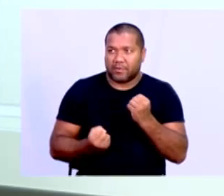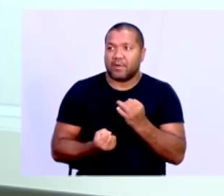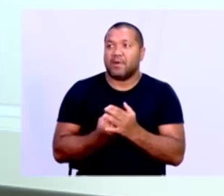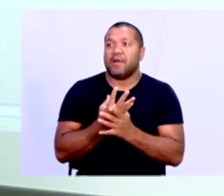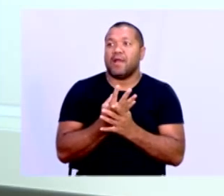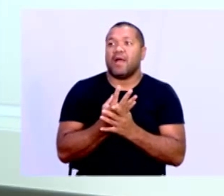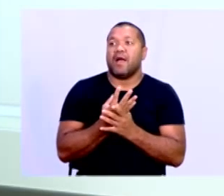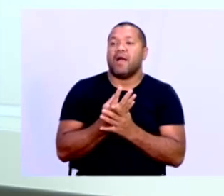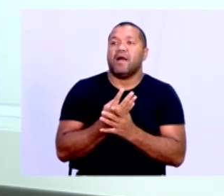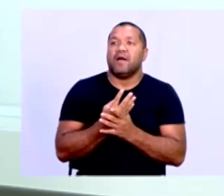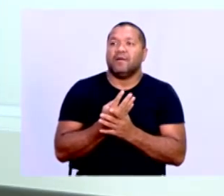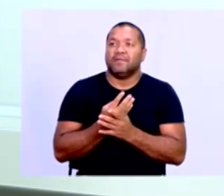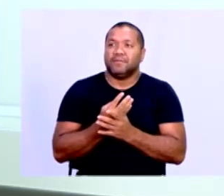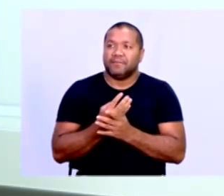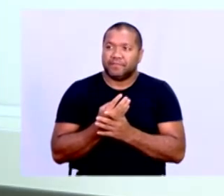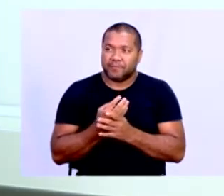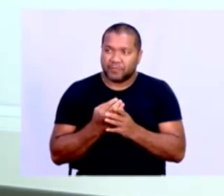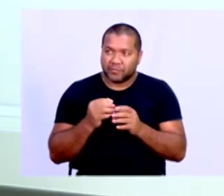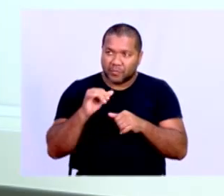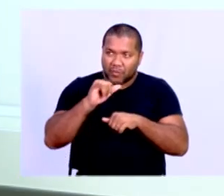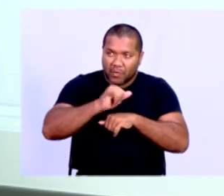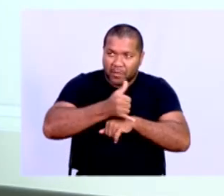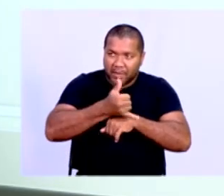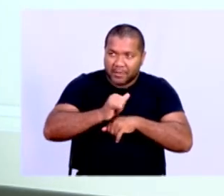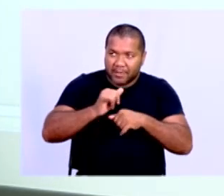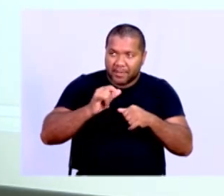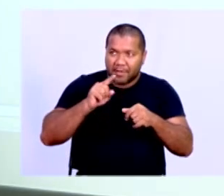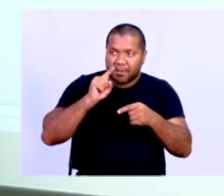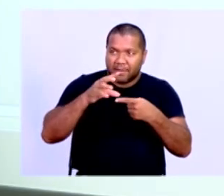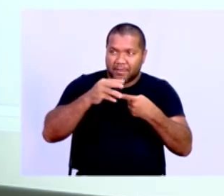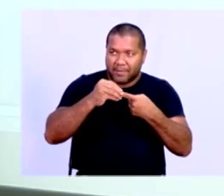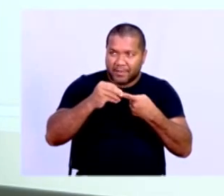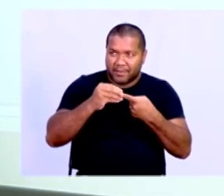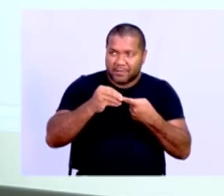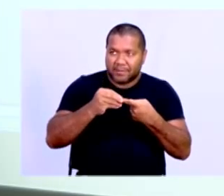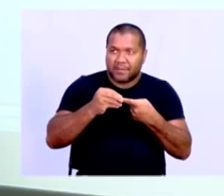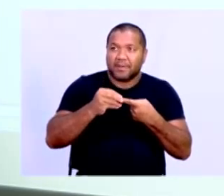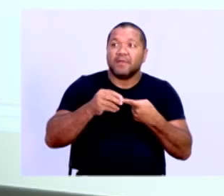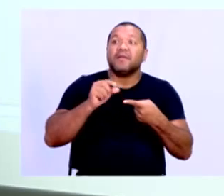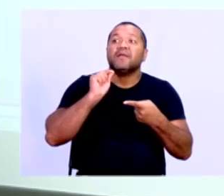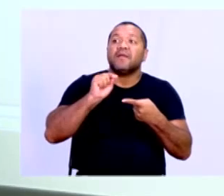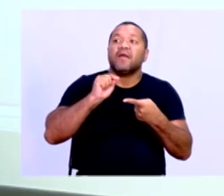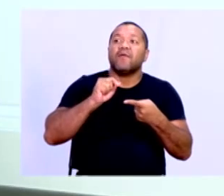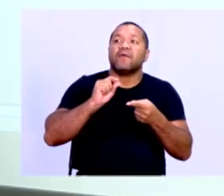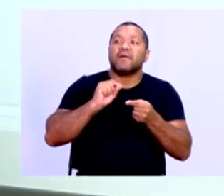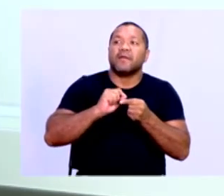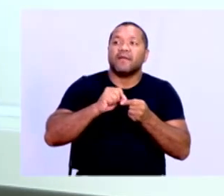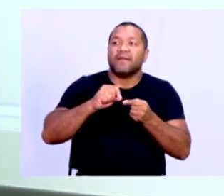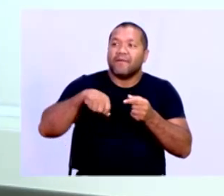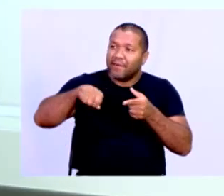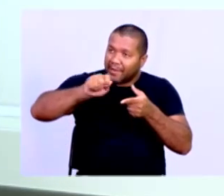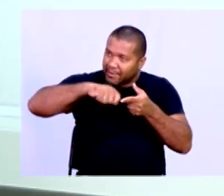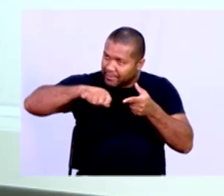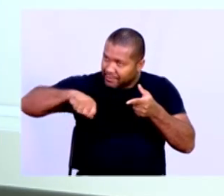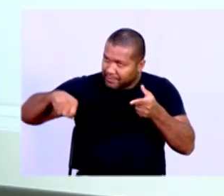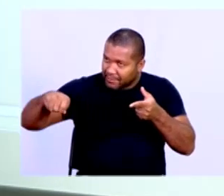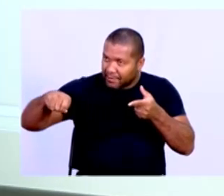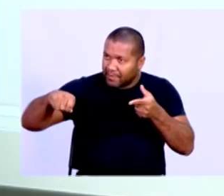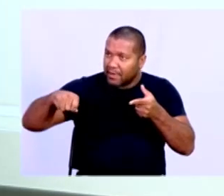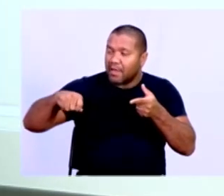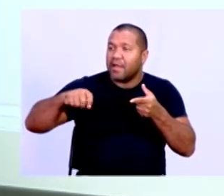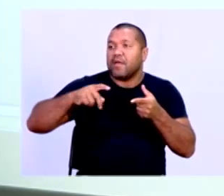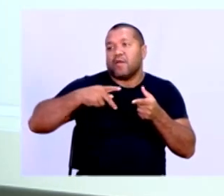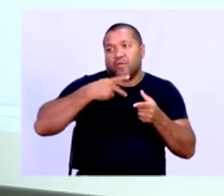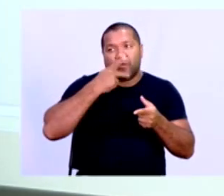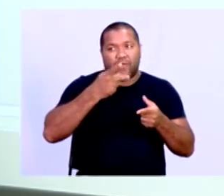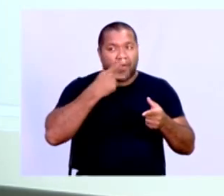operação para essas canetas, que é o quê? Escrever. Então, elas vão escrever. É a